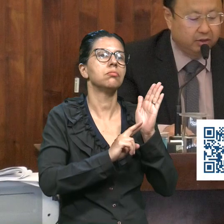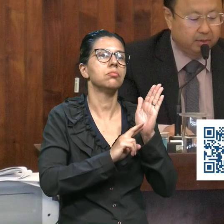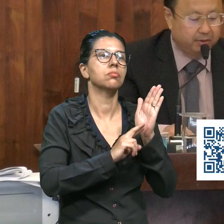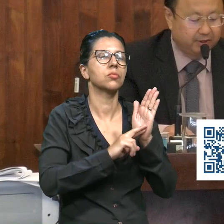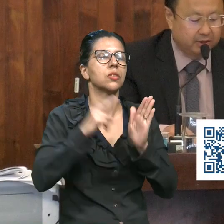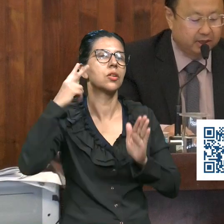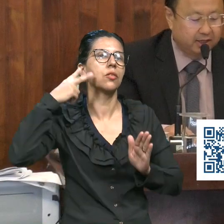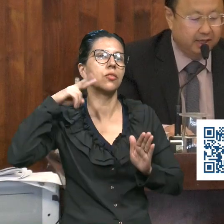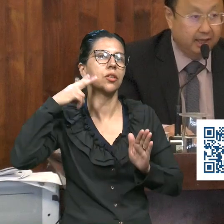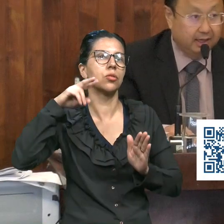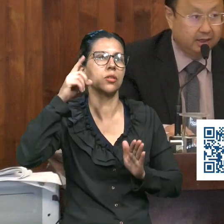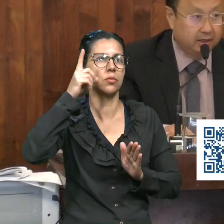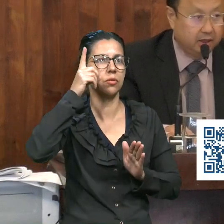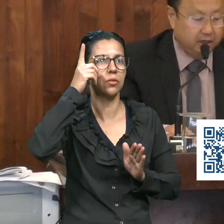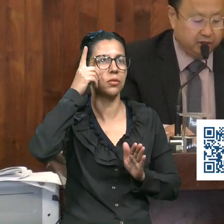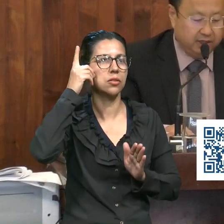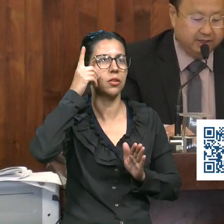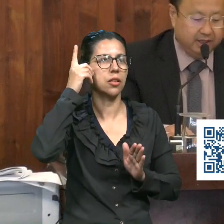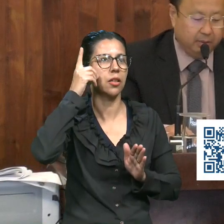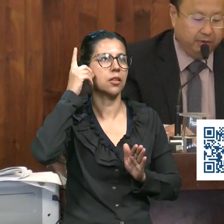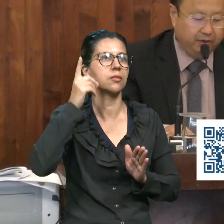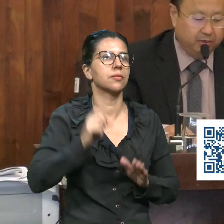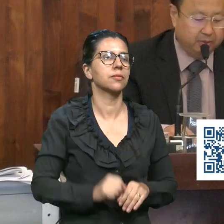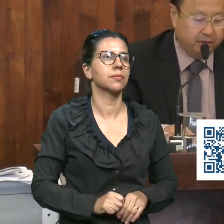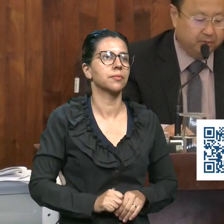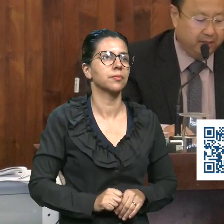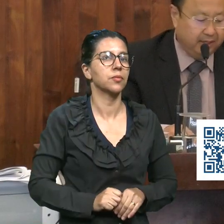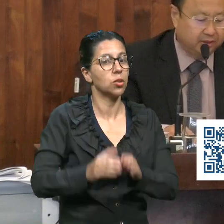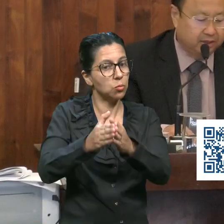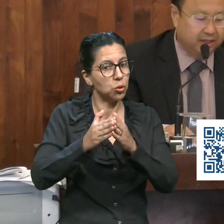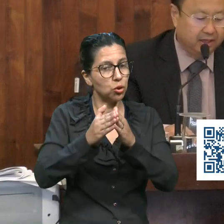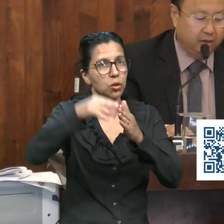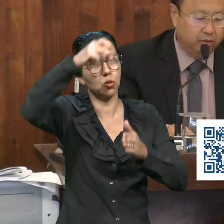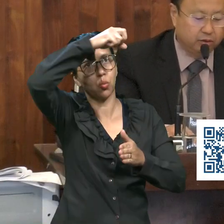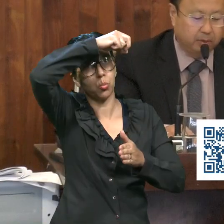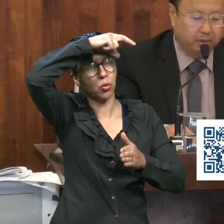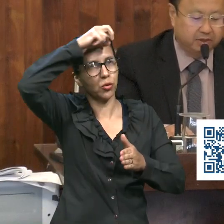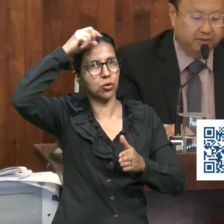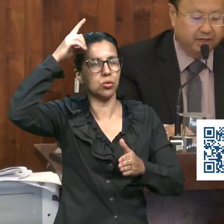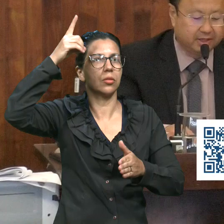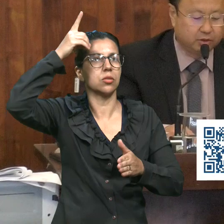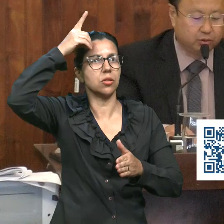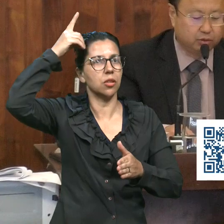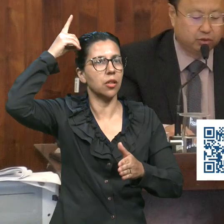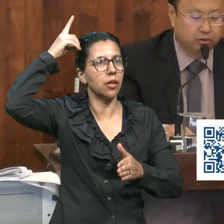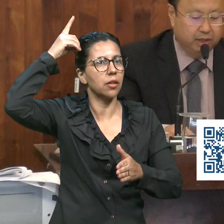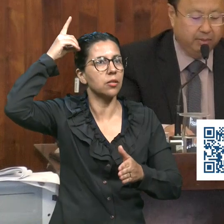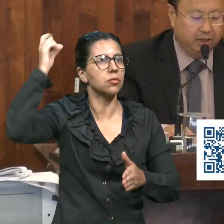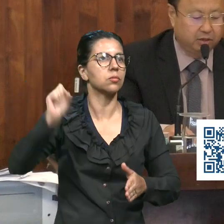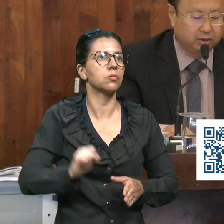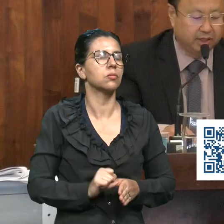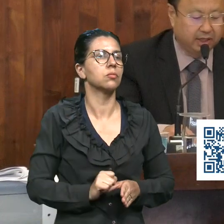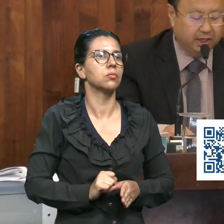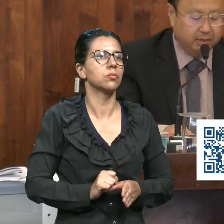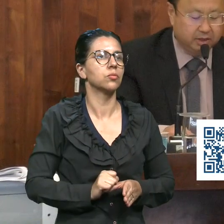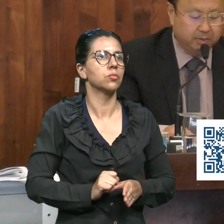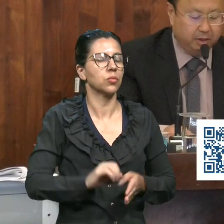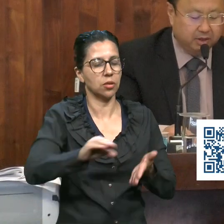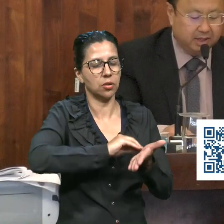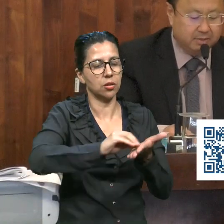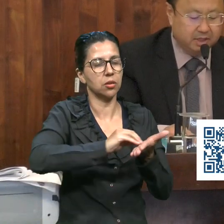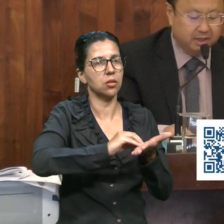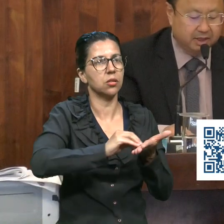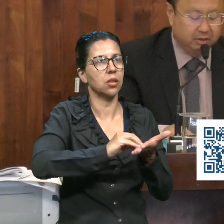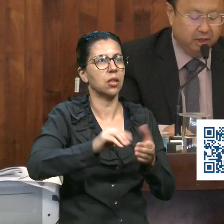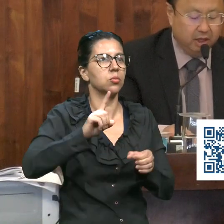1772-2023, a vereadora professora Daniela. Solicitando ao prefeito municipal de Marília, senhor Daniel Alonso, após envidar estudos juntamente com o secretário municipal